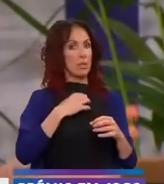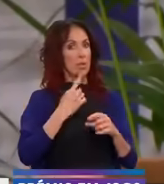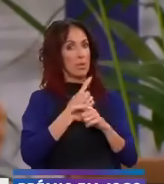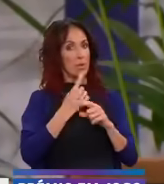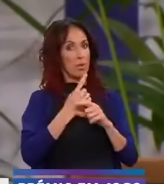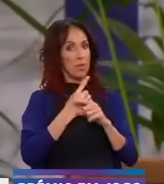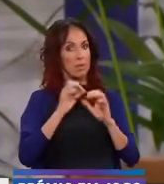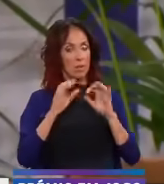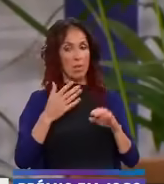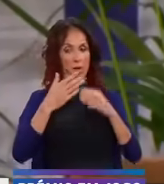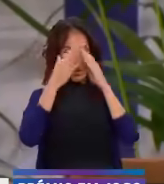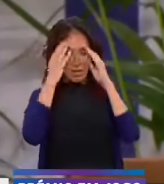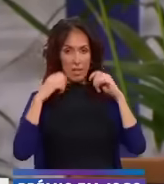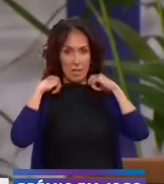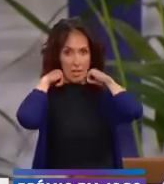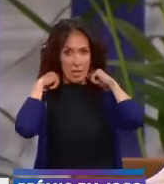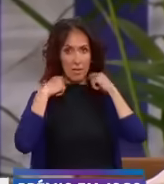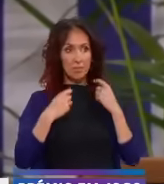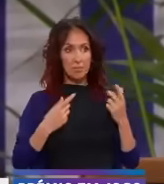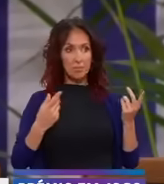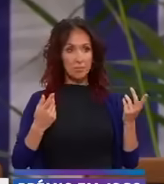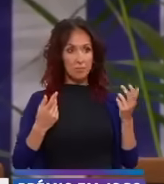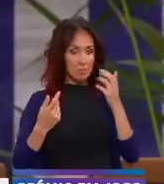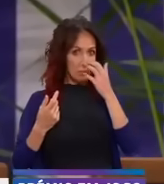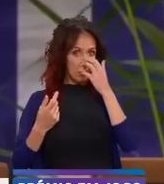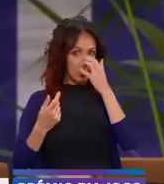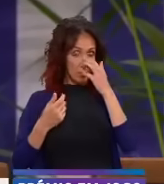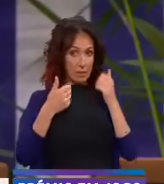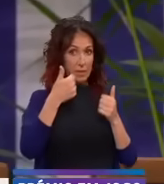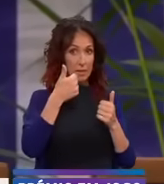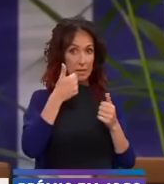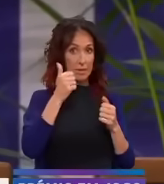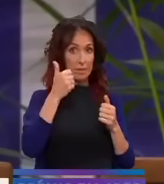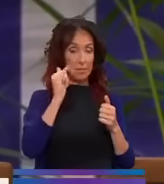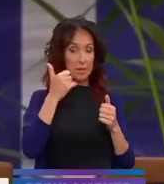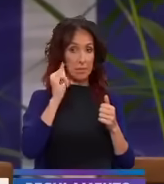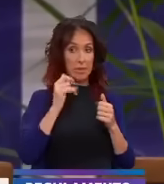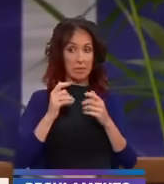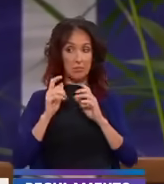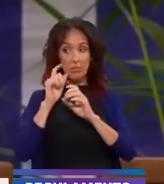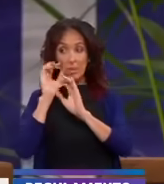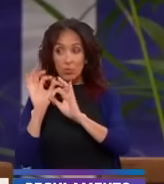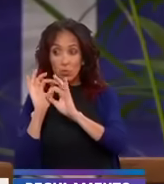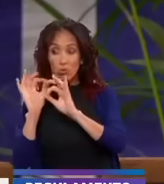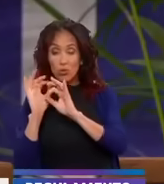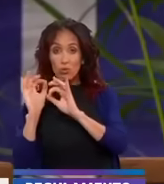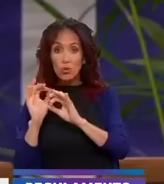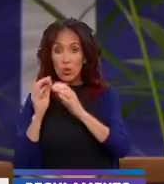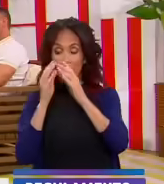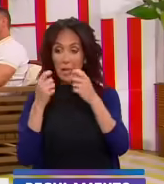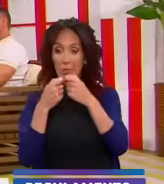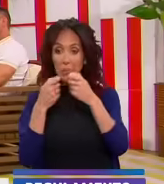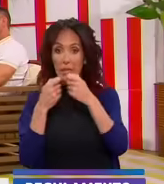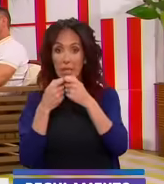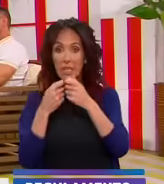passar, não tenha tido qualquer atenção para com a Daniela, qualquer